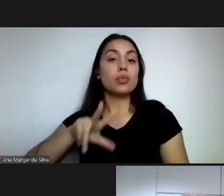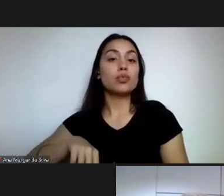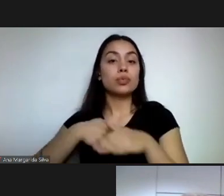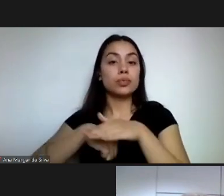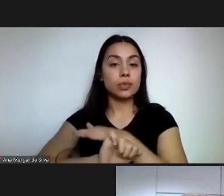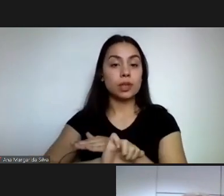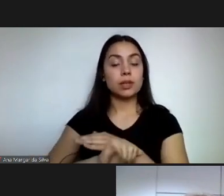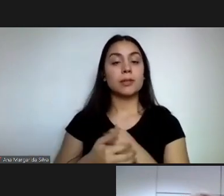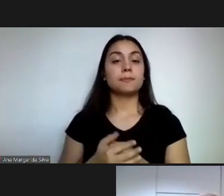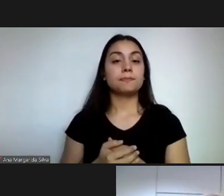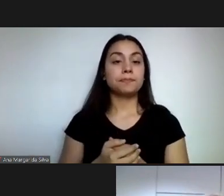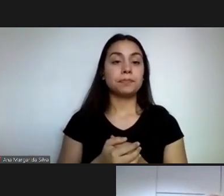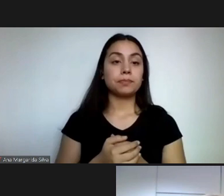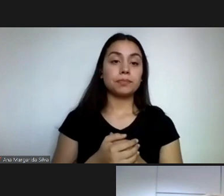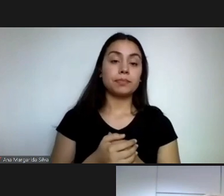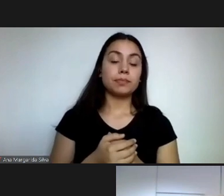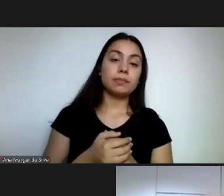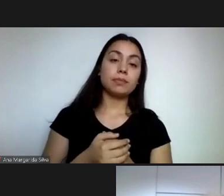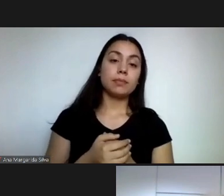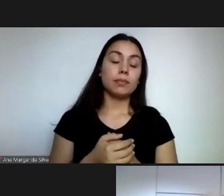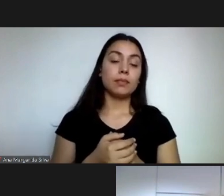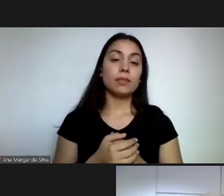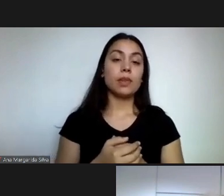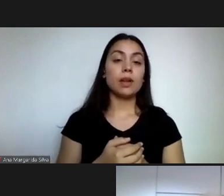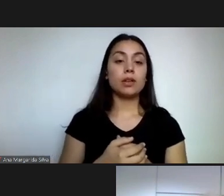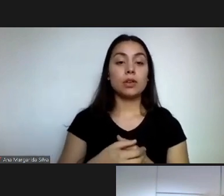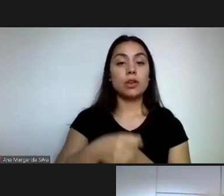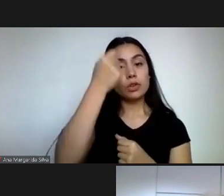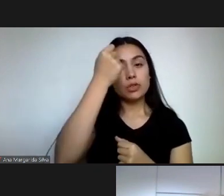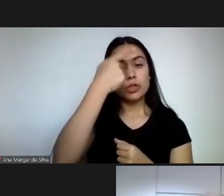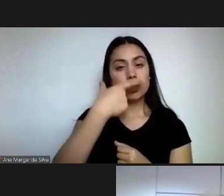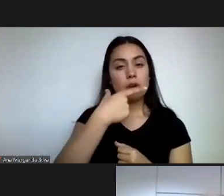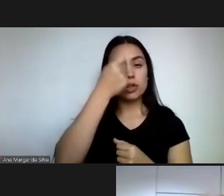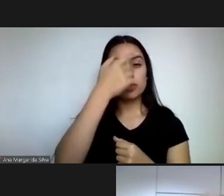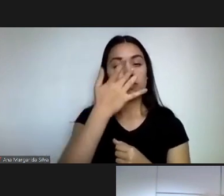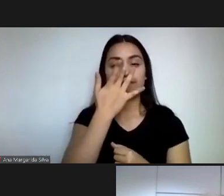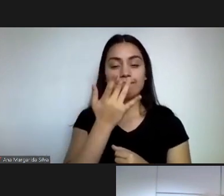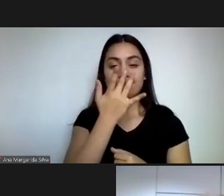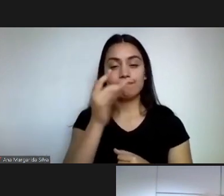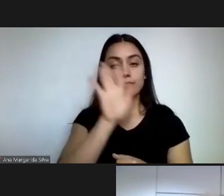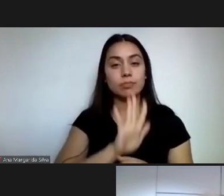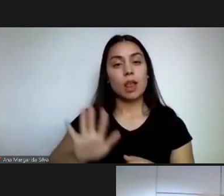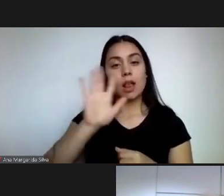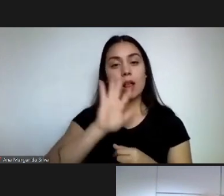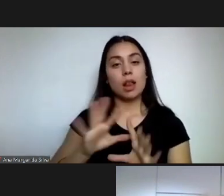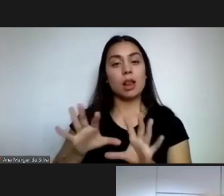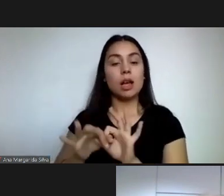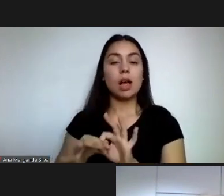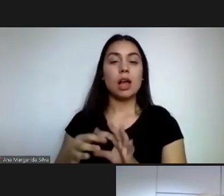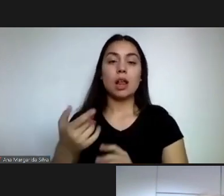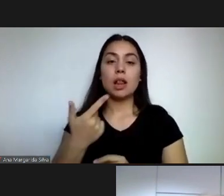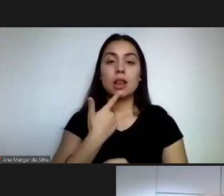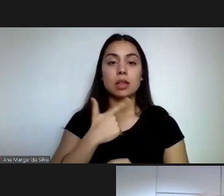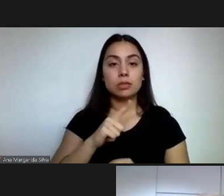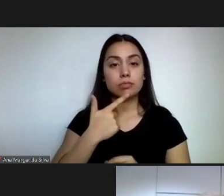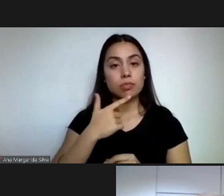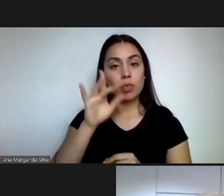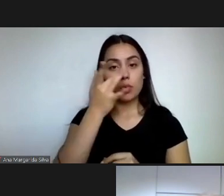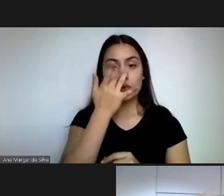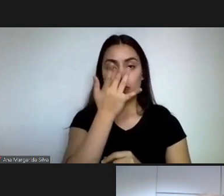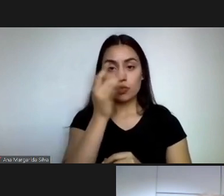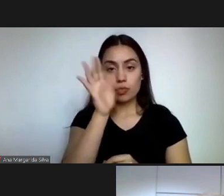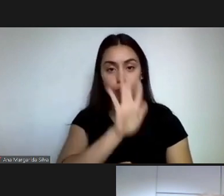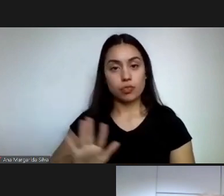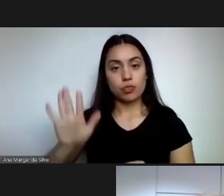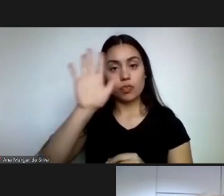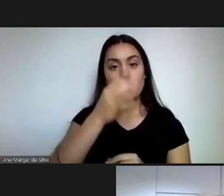das relações anteriores, históricas e coloniais, onde a relação com as línguas que são trazidas por essas populações, a